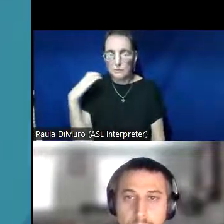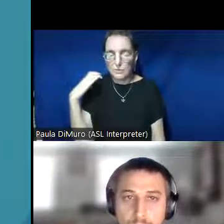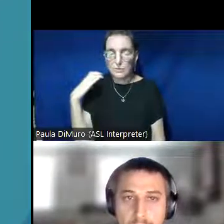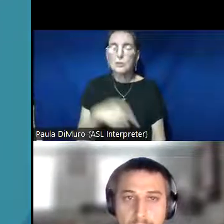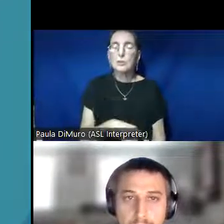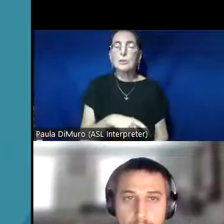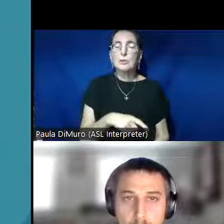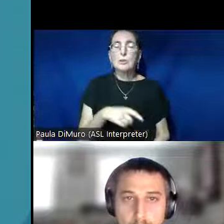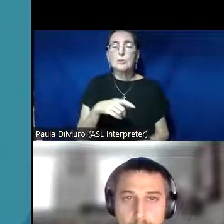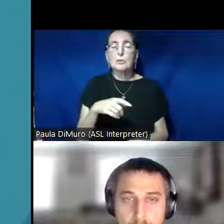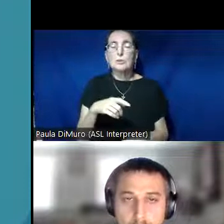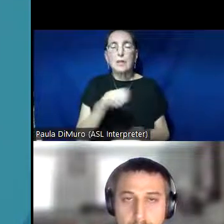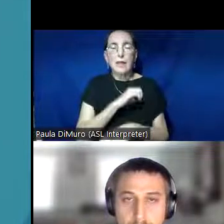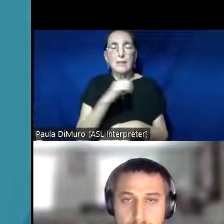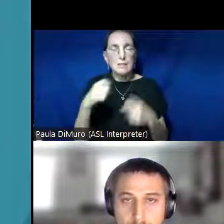E